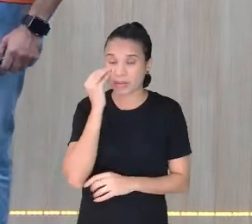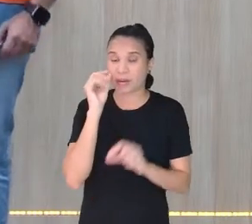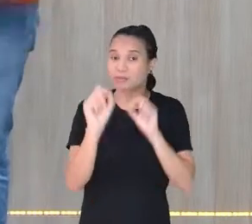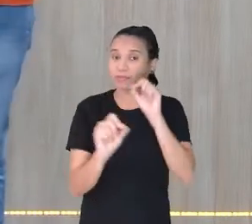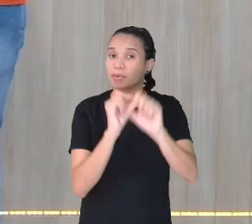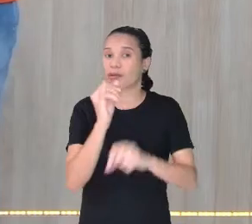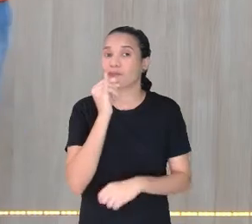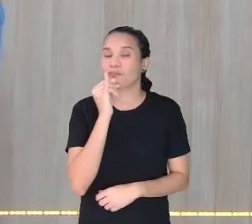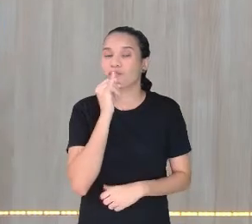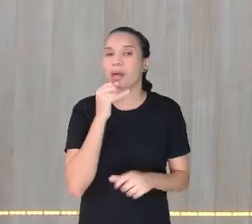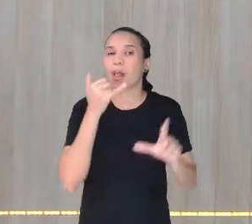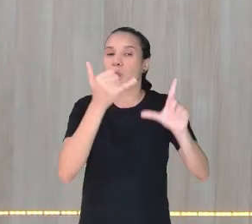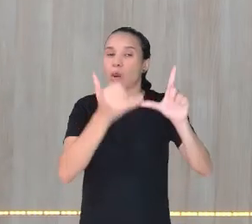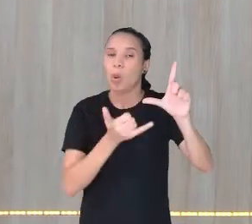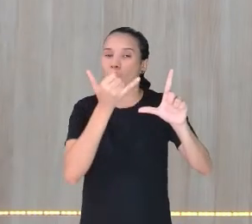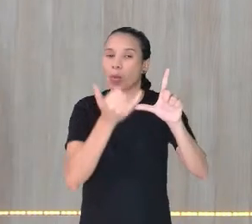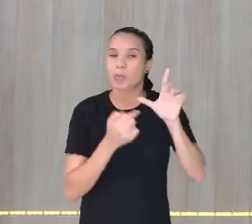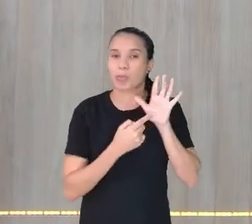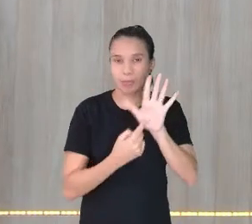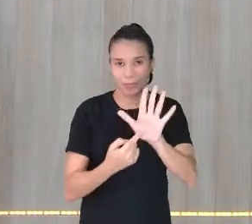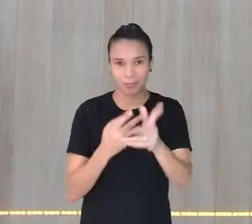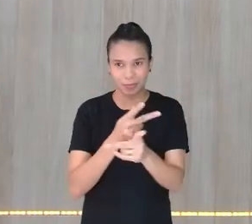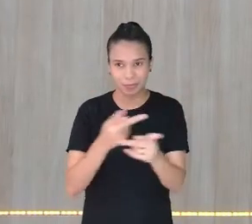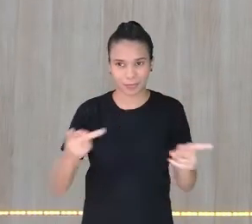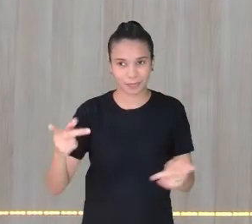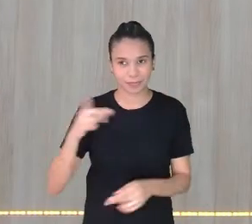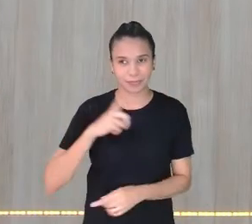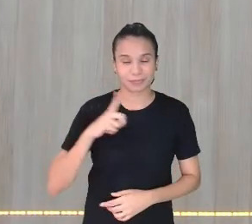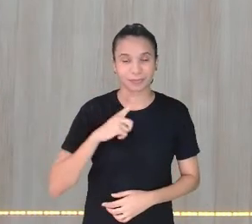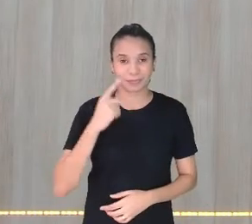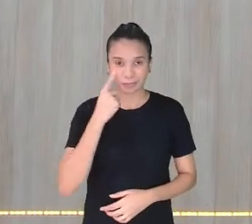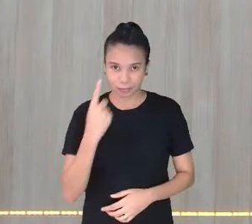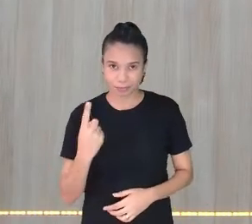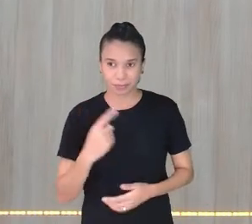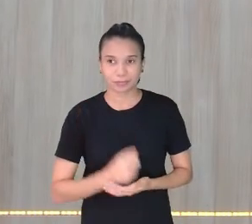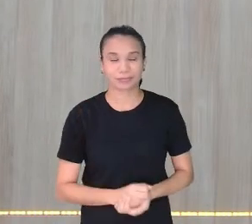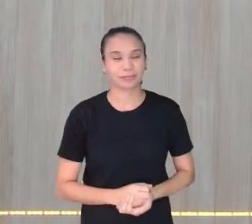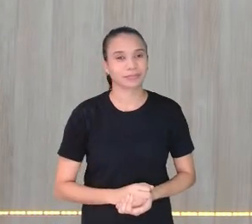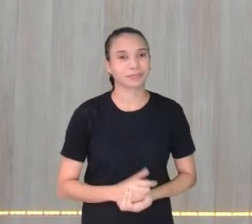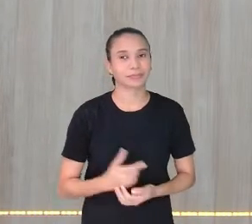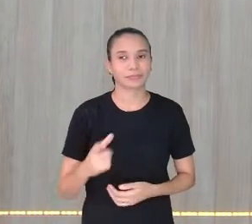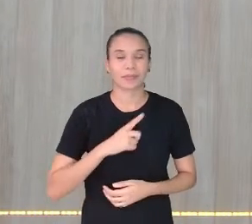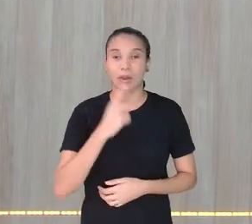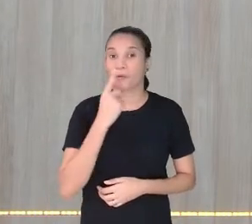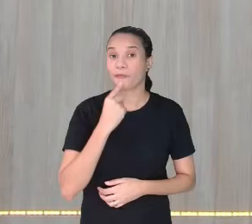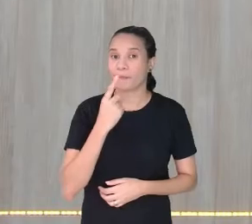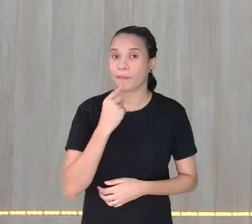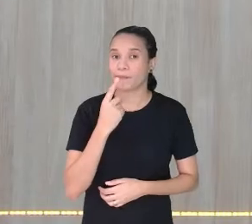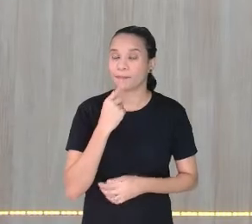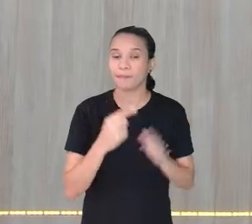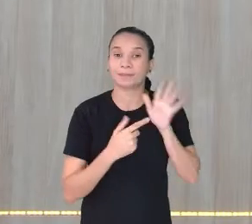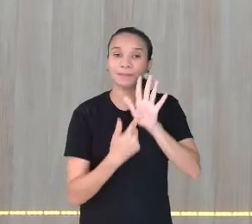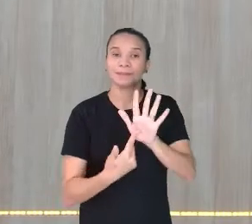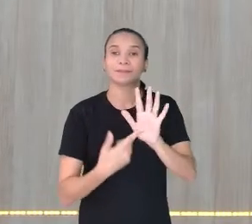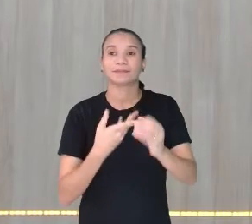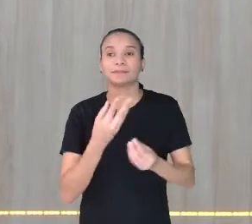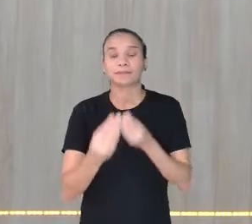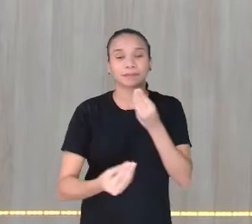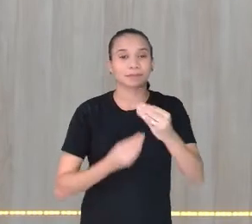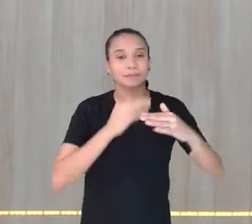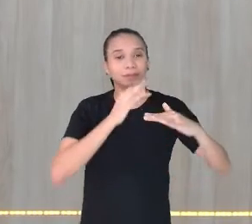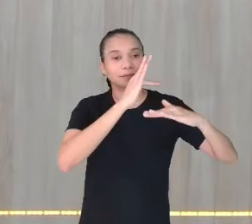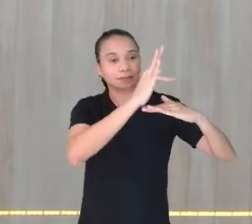um exemplo bem lúdico que eu trouxe para vocês. Eu tenho aqui essa partezinha vermelha representada na forma